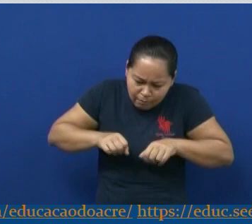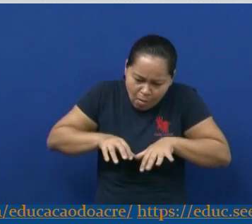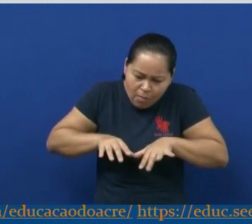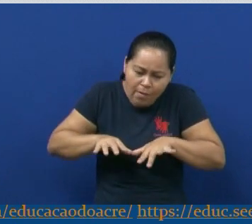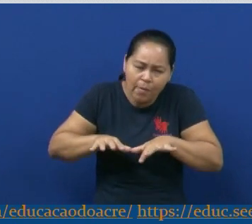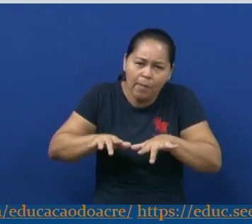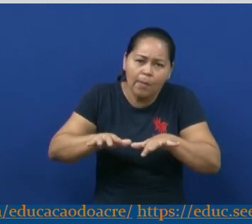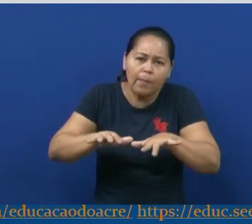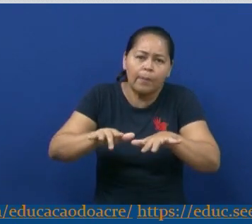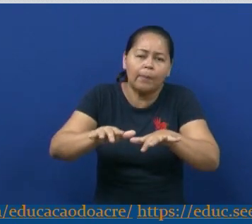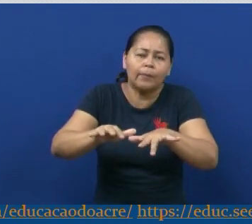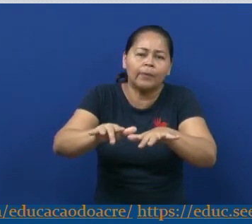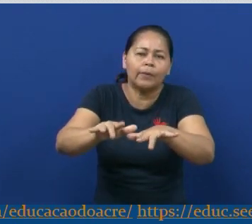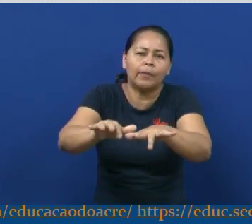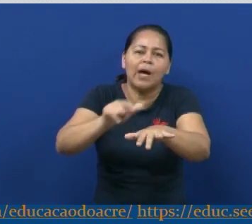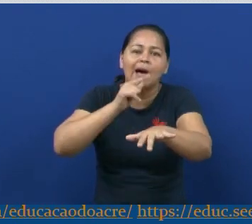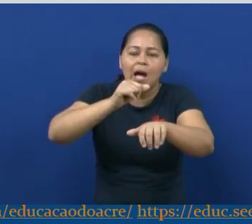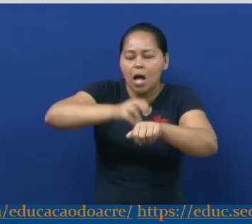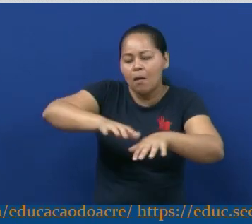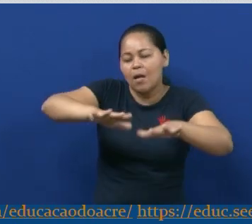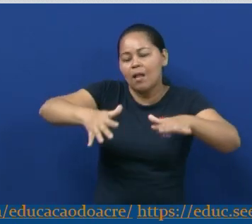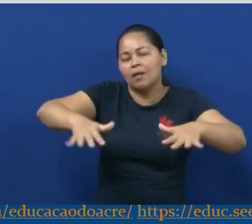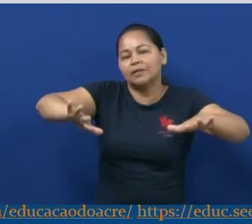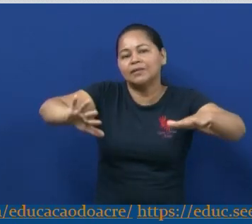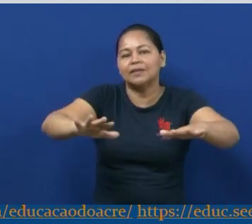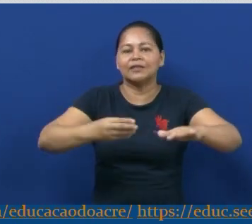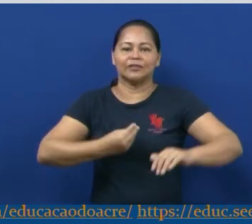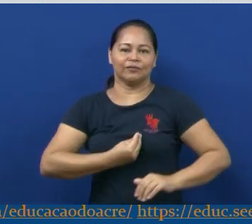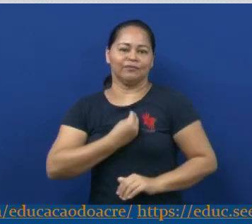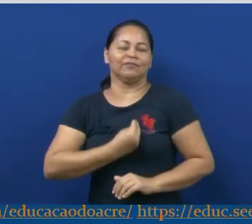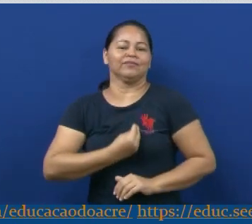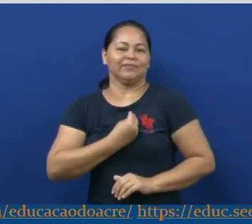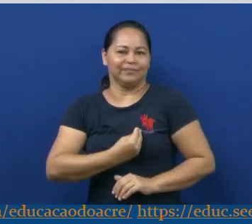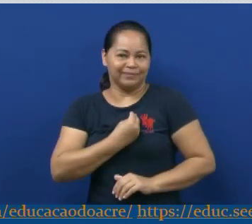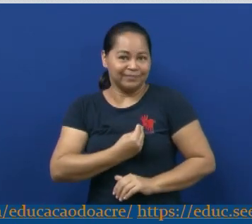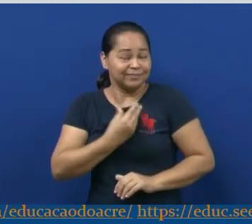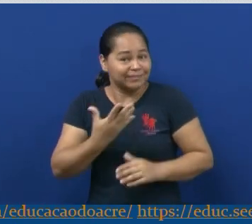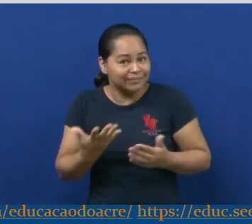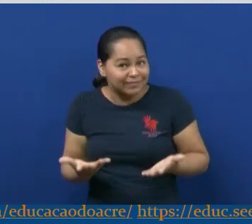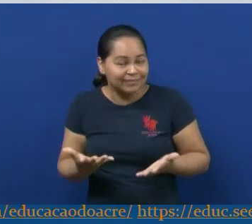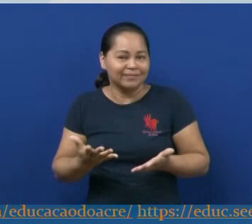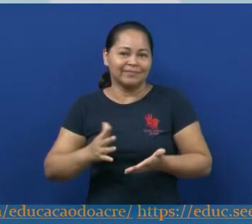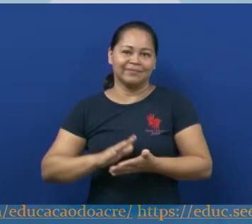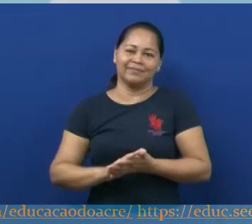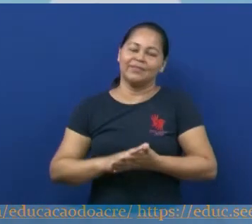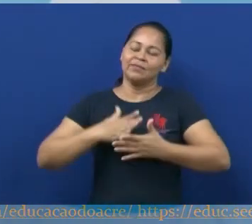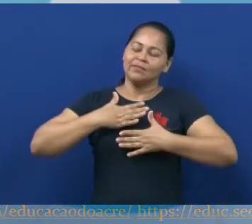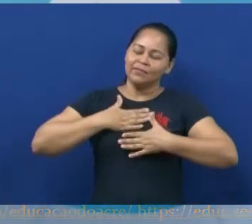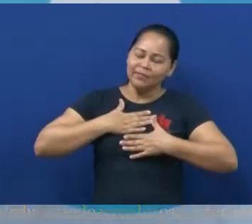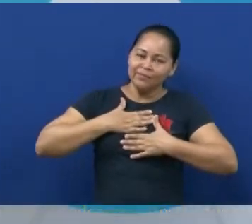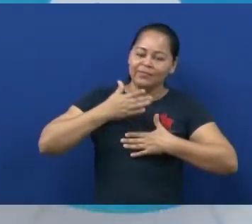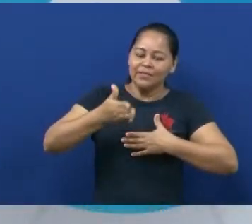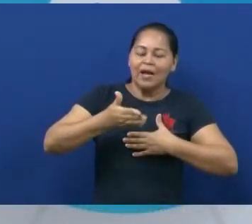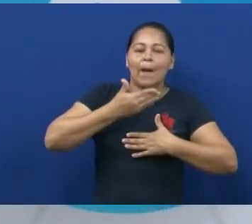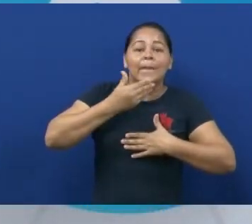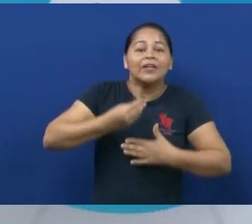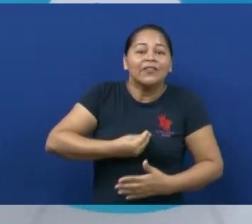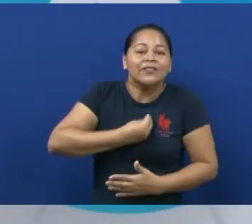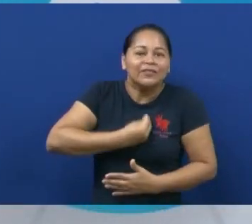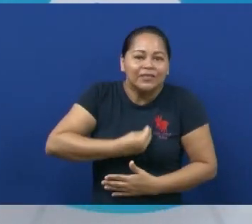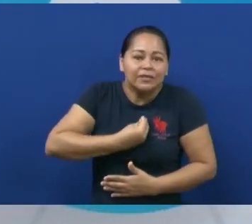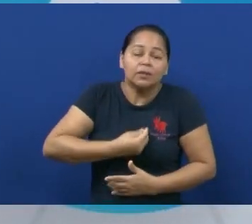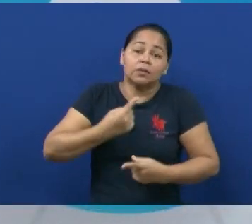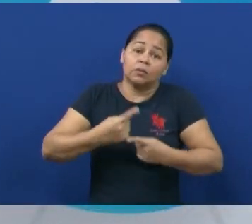nascimento delas, para a redução do índice de mortalidade, então trazendo um suspiro para essas tartarugas, já que muitas